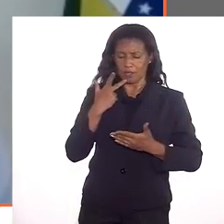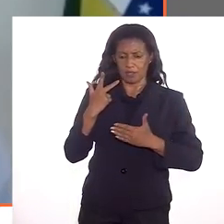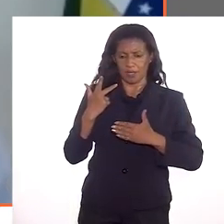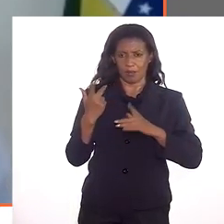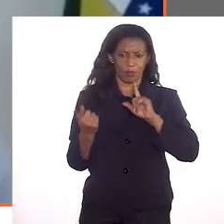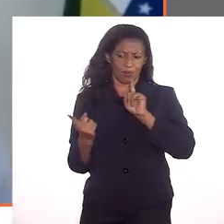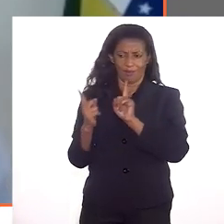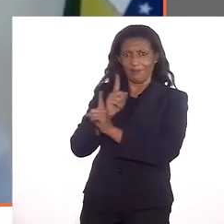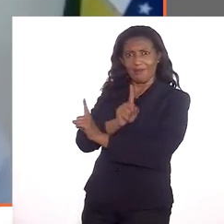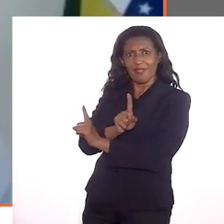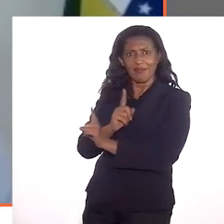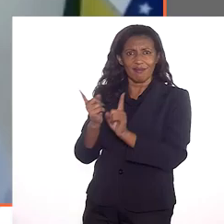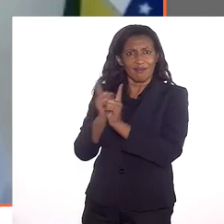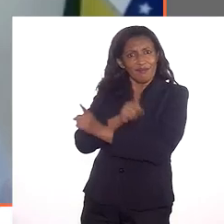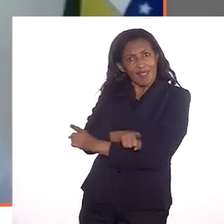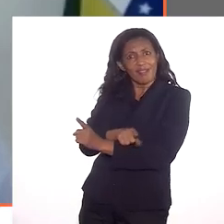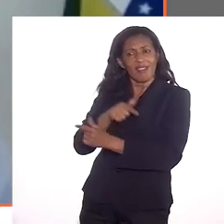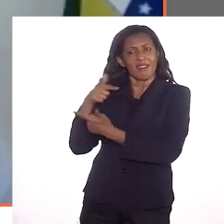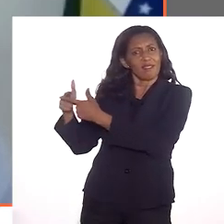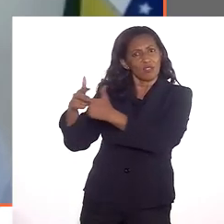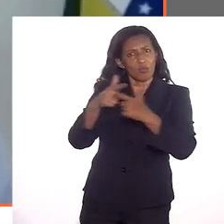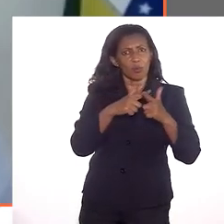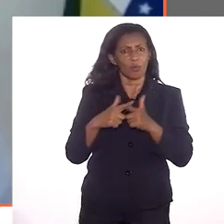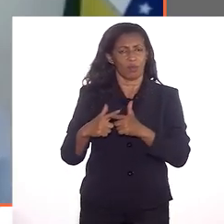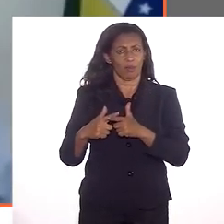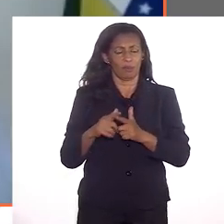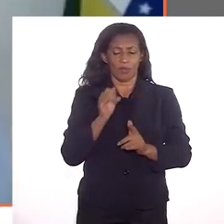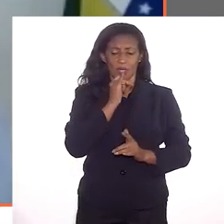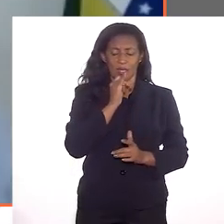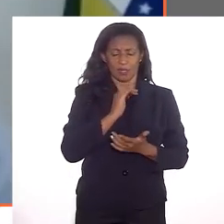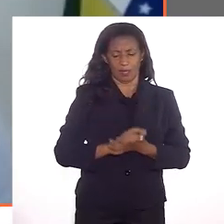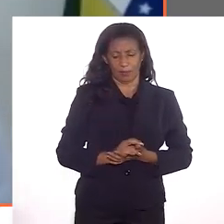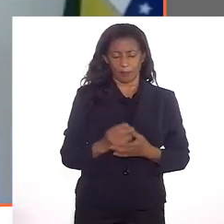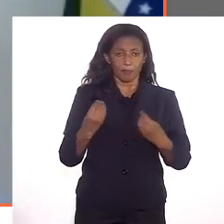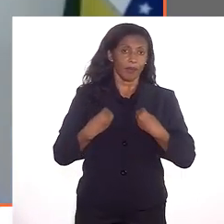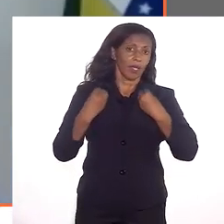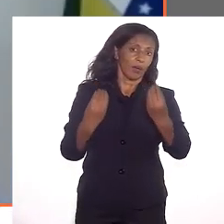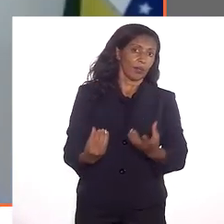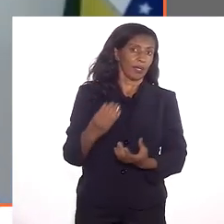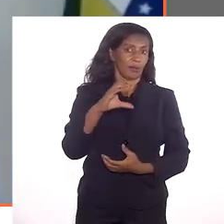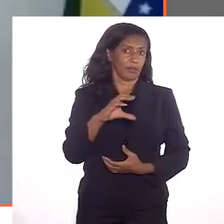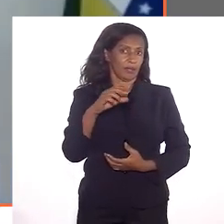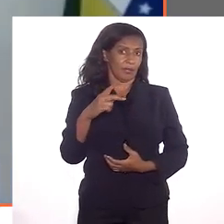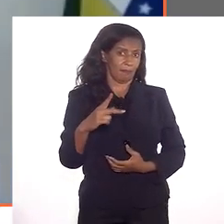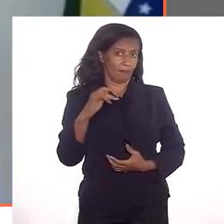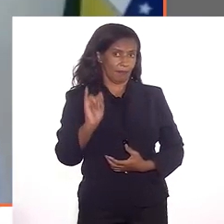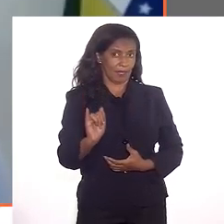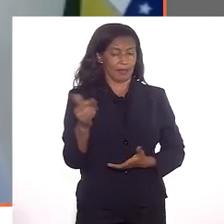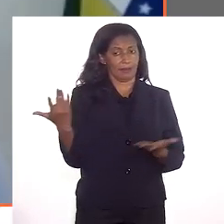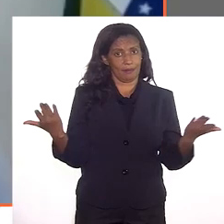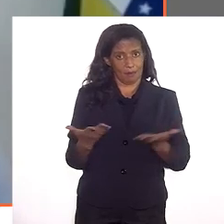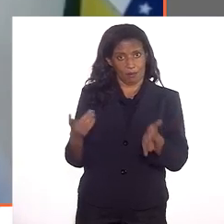gradualmente inverter esse quadro, essa situação. Por exemplo, eu integro a CPI que atualmente está